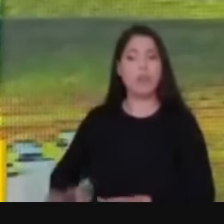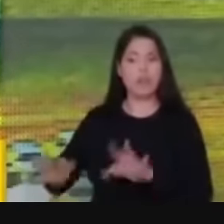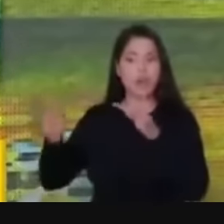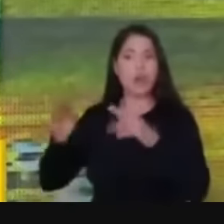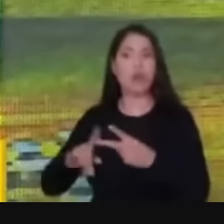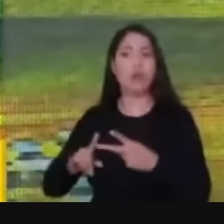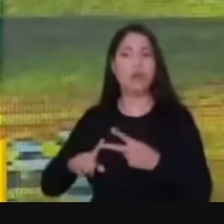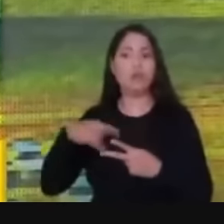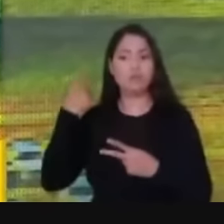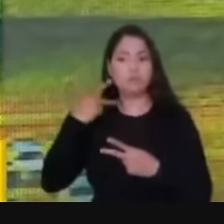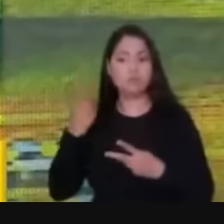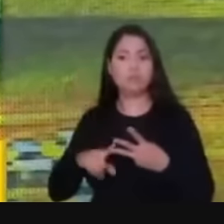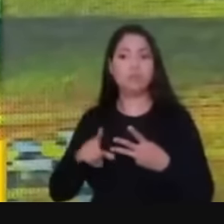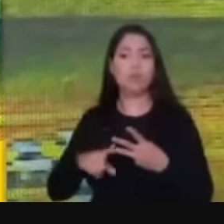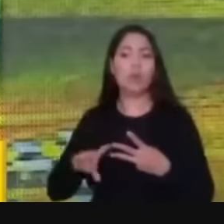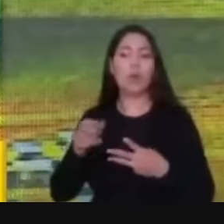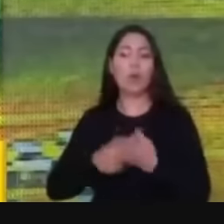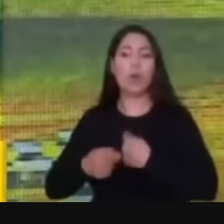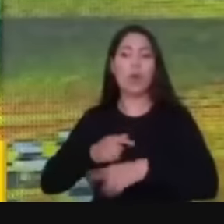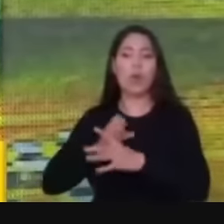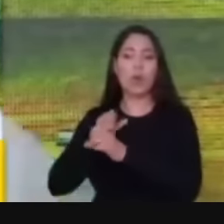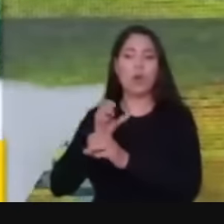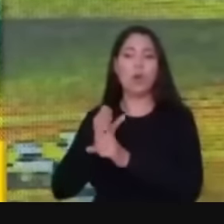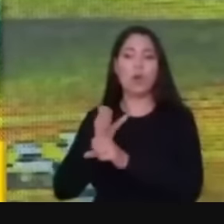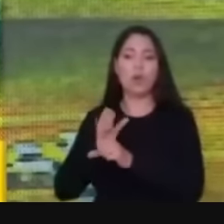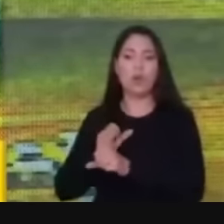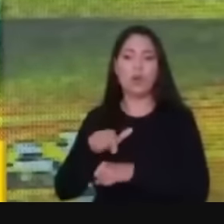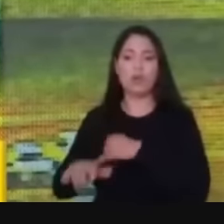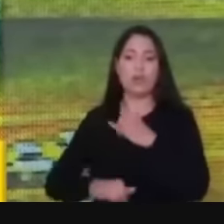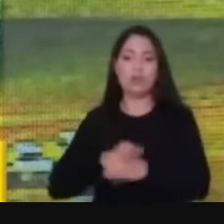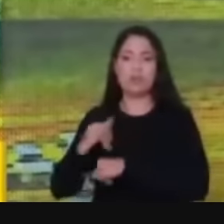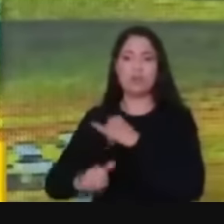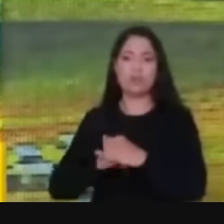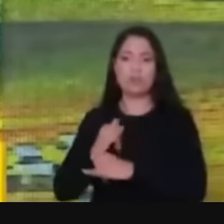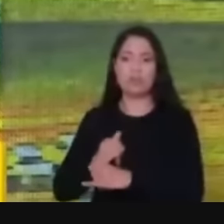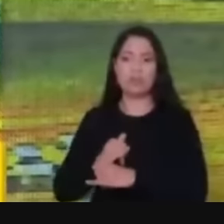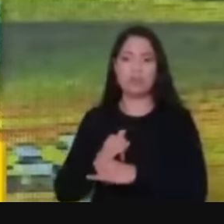de instrumentalizar esses novos meios digitais de